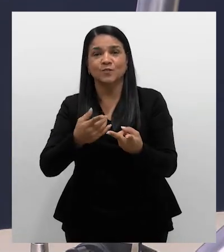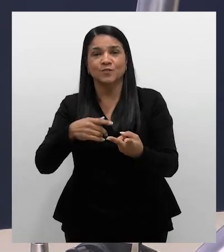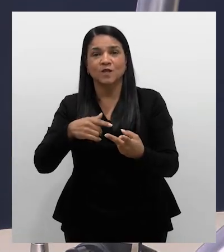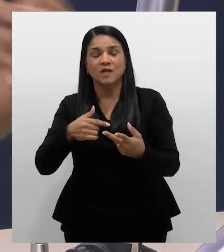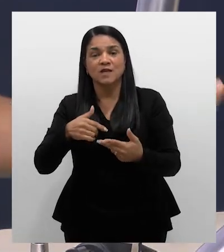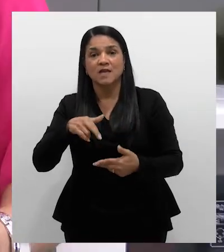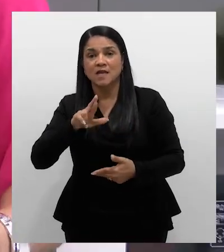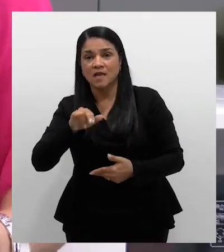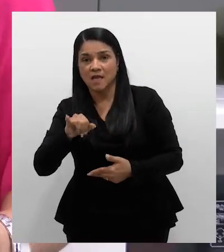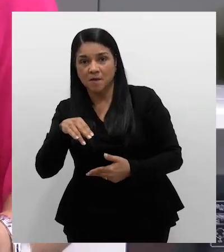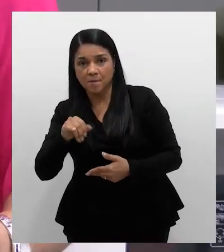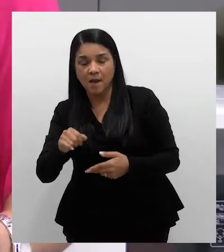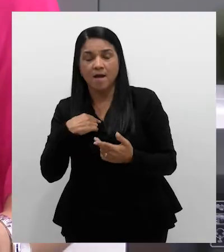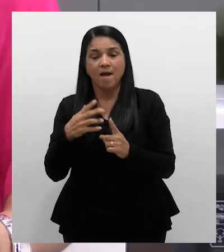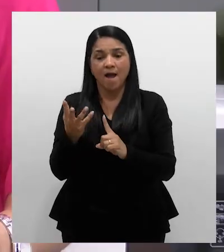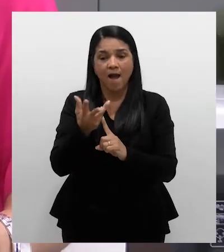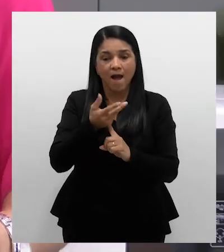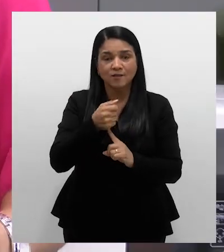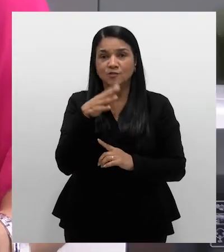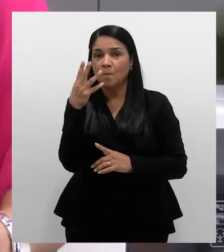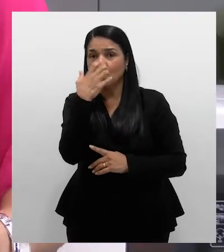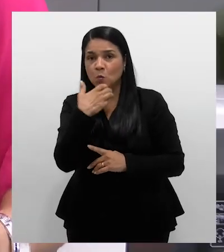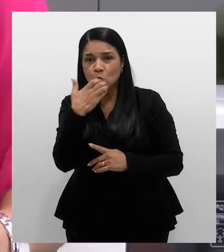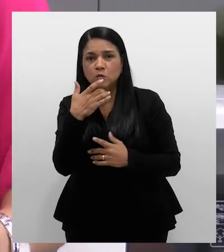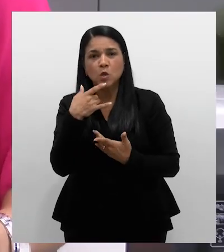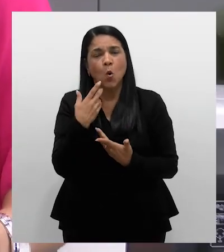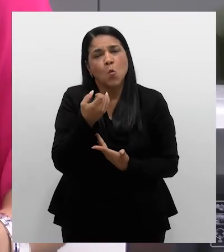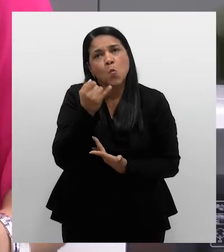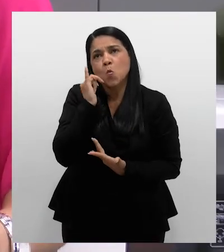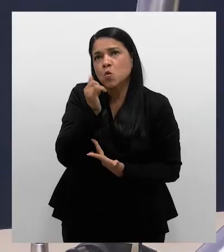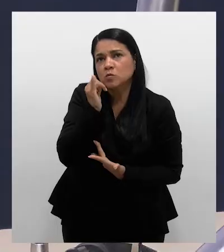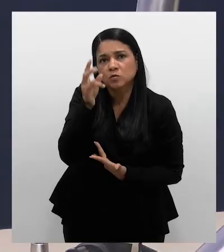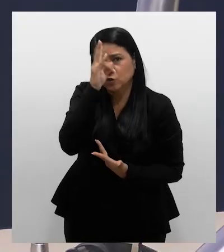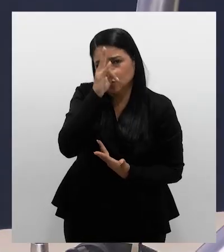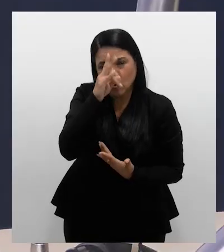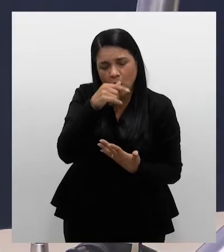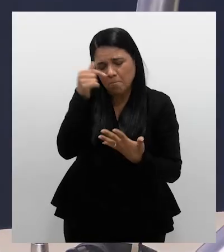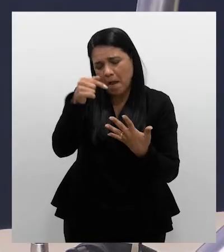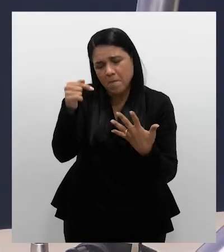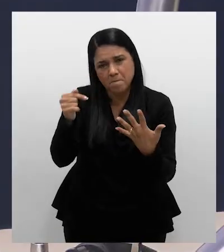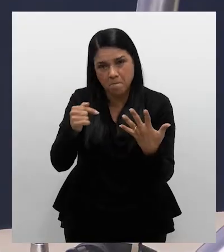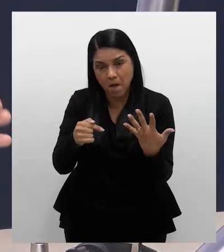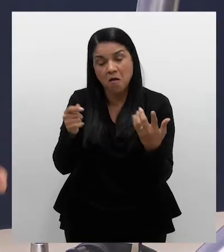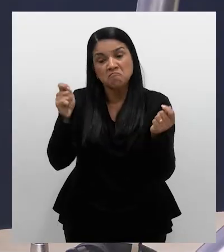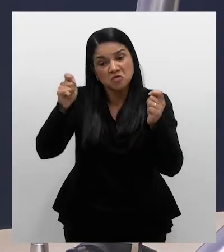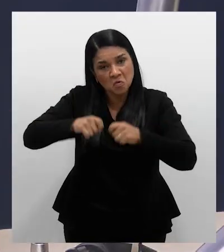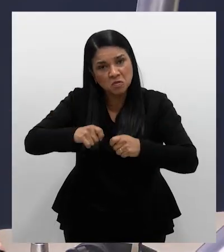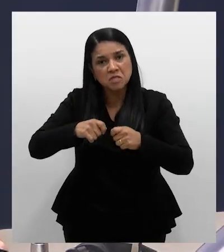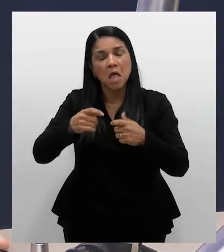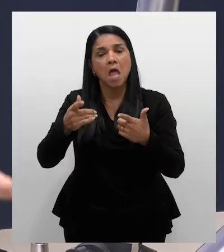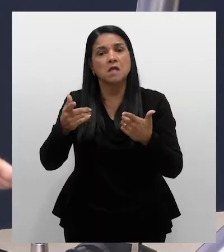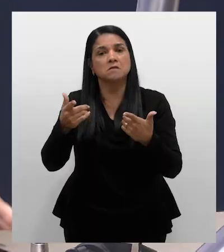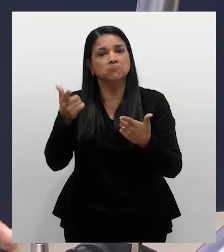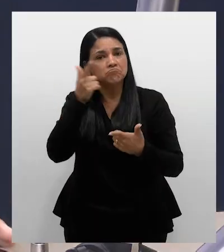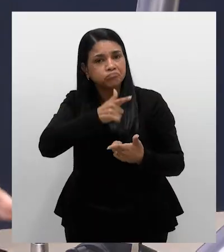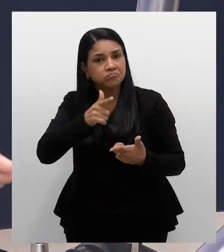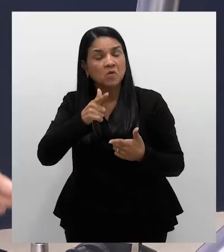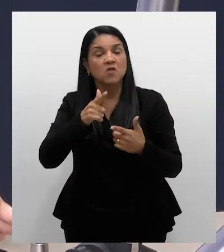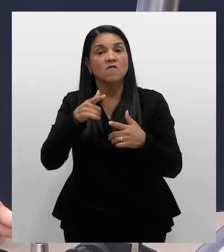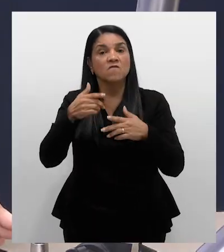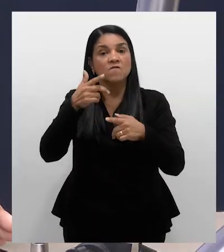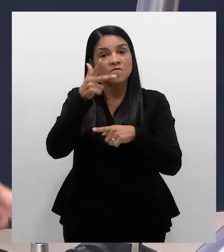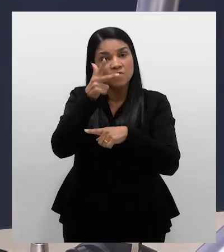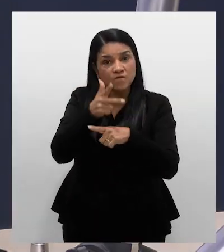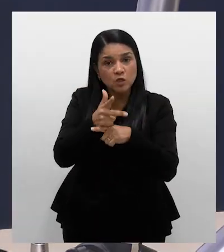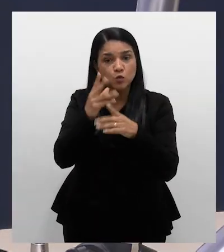música, gosta de arte, quer contar a história dele, né? O que ele viu, o que ele viveu. Então, eu falo, você consegue fazer não só vídeo